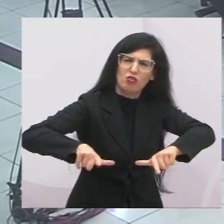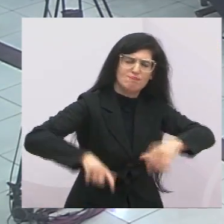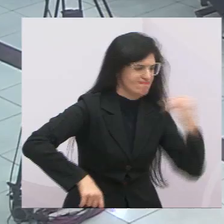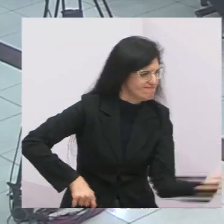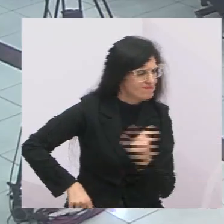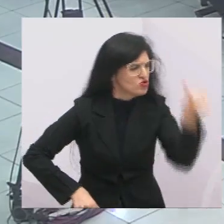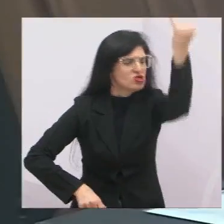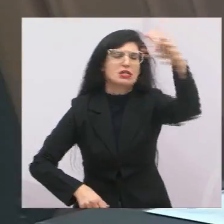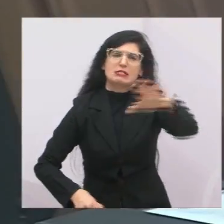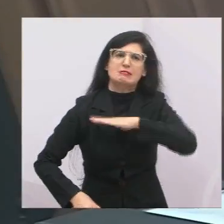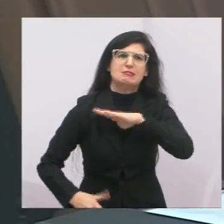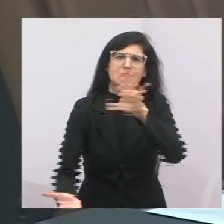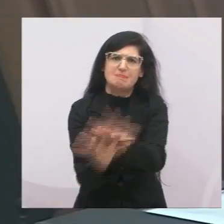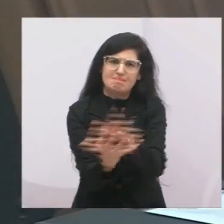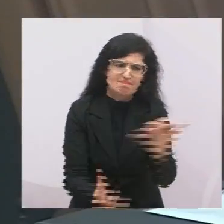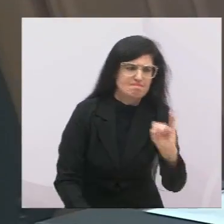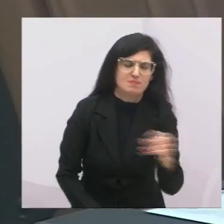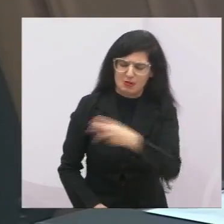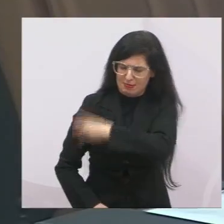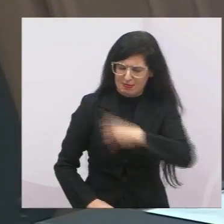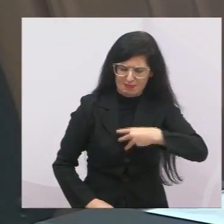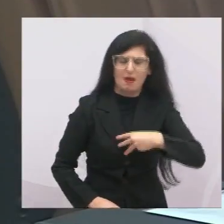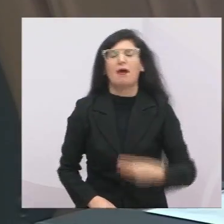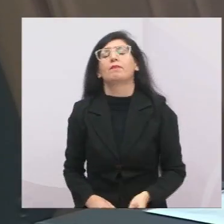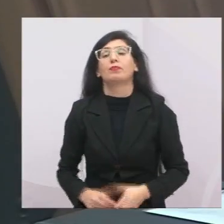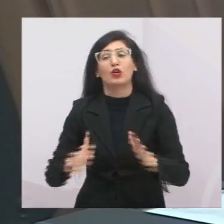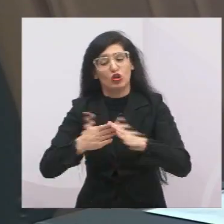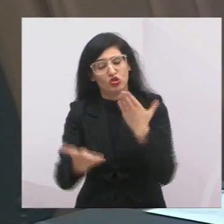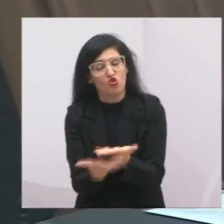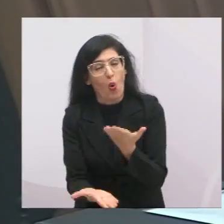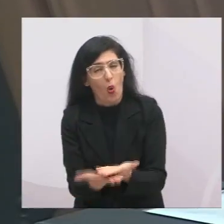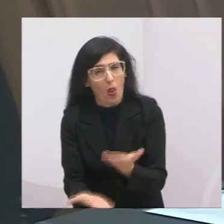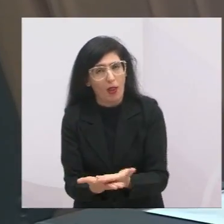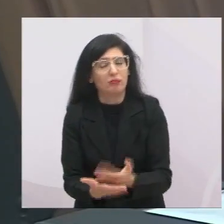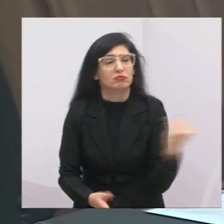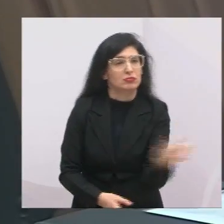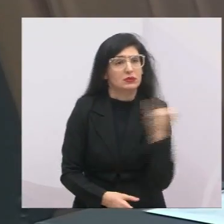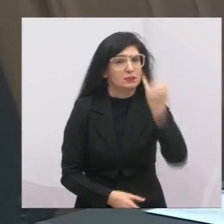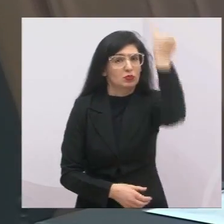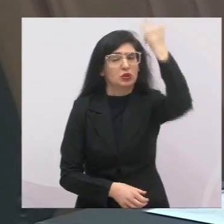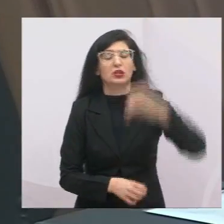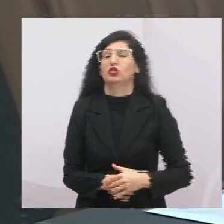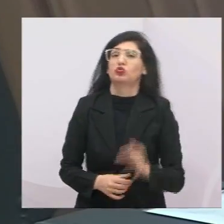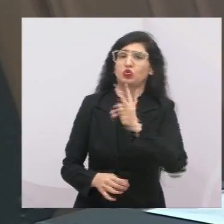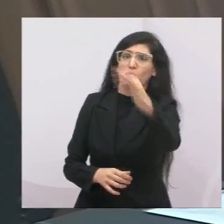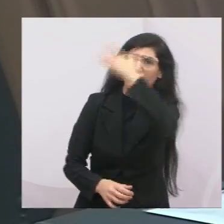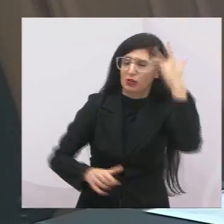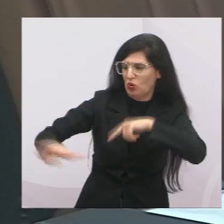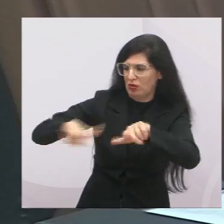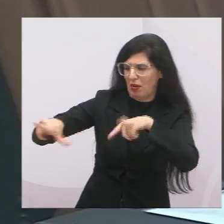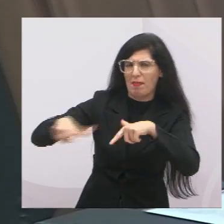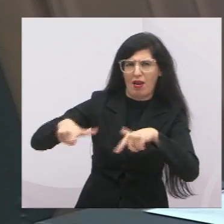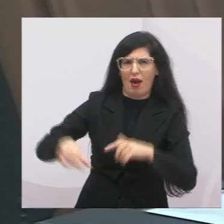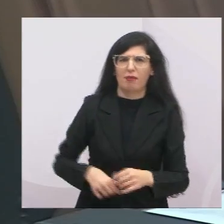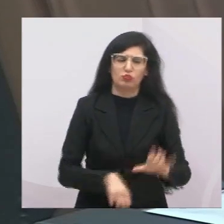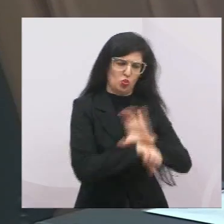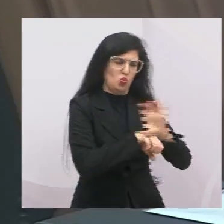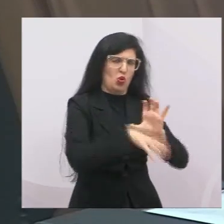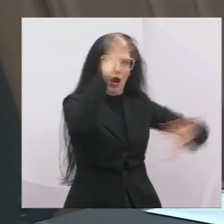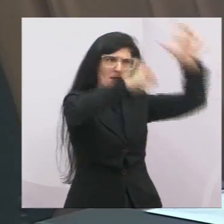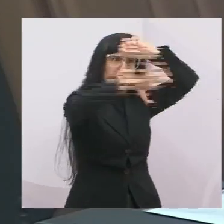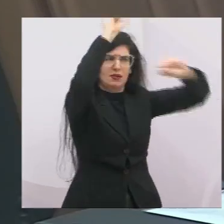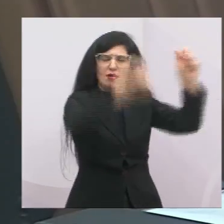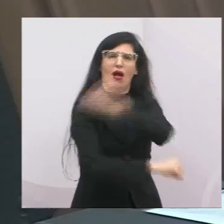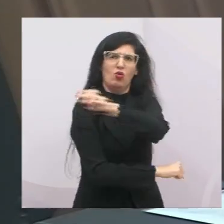importantíssimo para a cidade de Jacareí, que é o Senai. Mas agora, como era uso de concessão, então agora vai